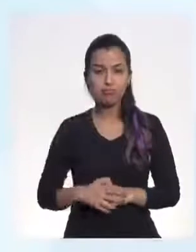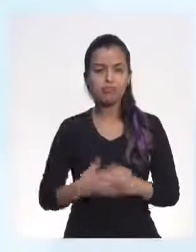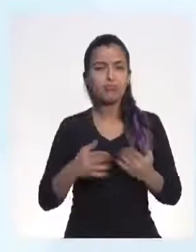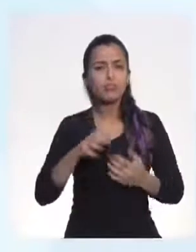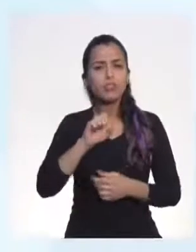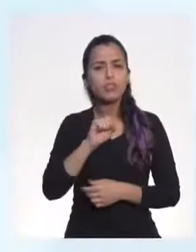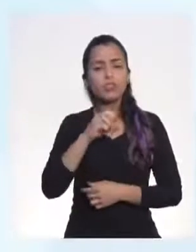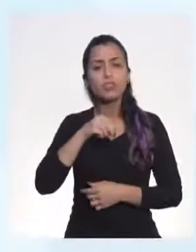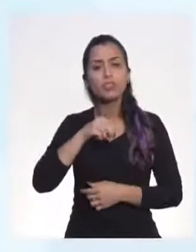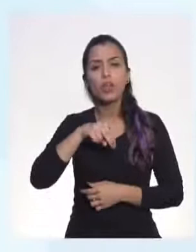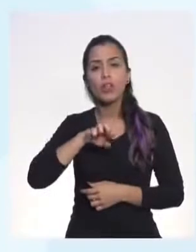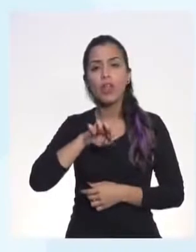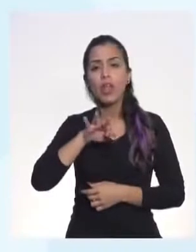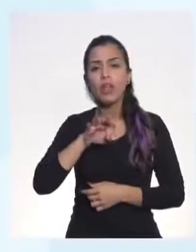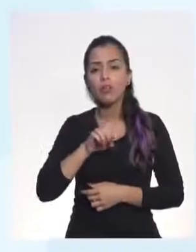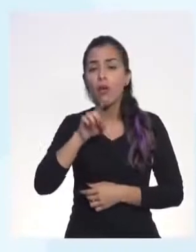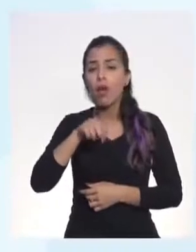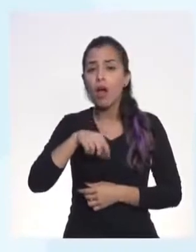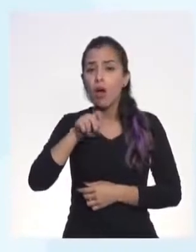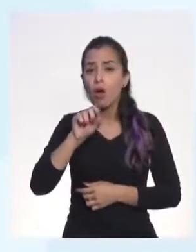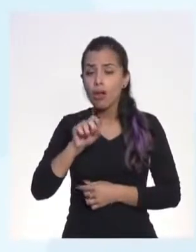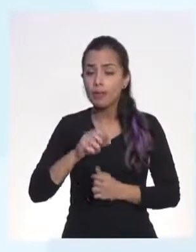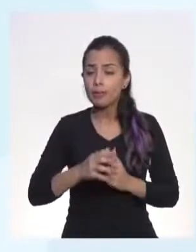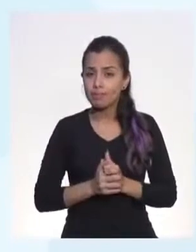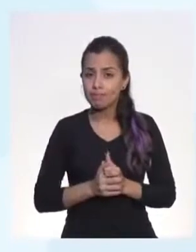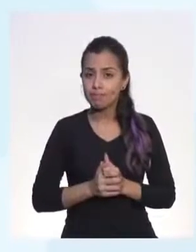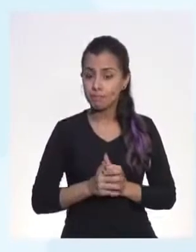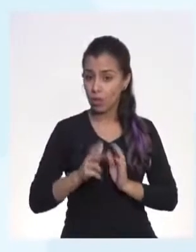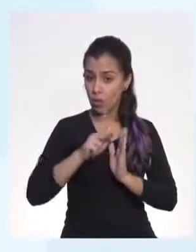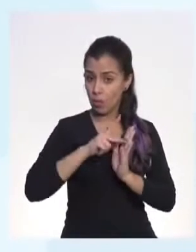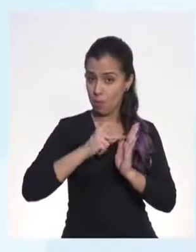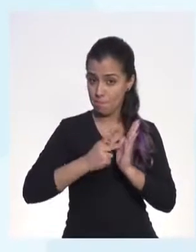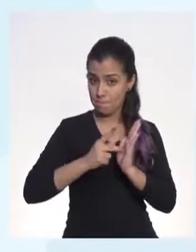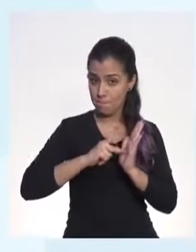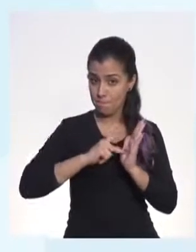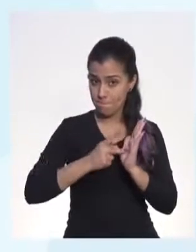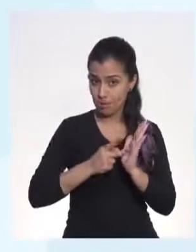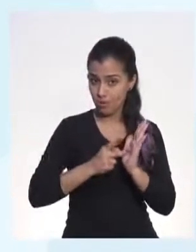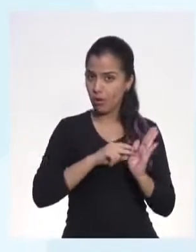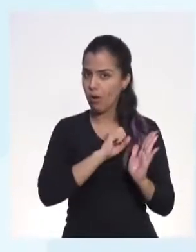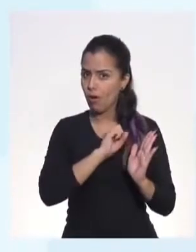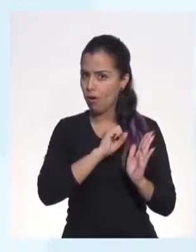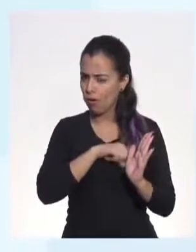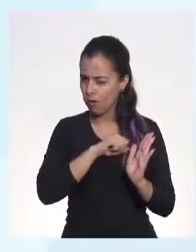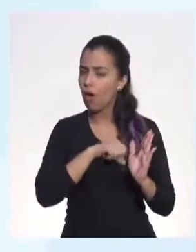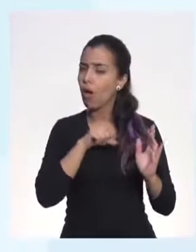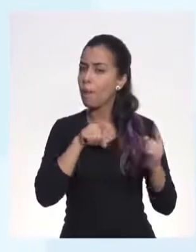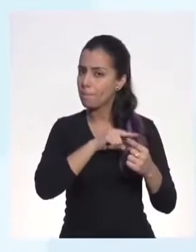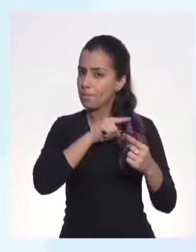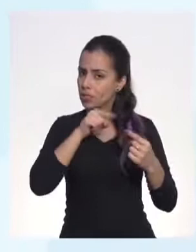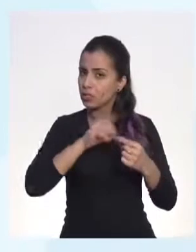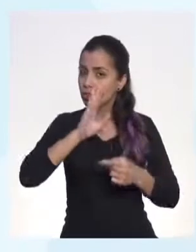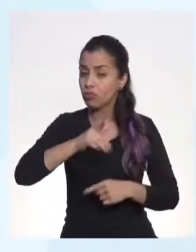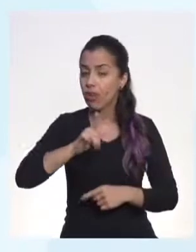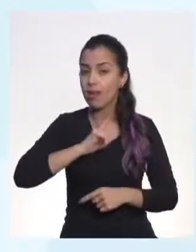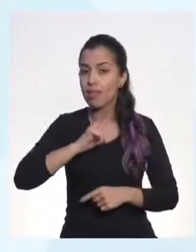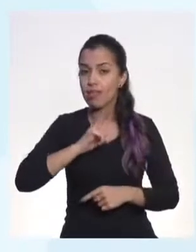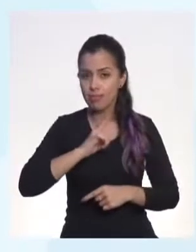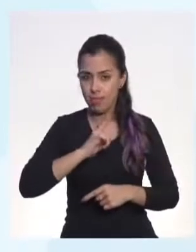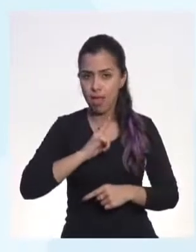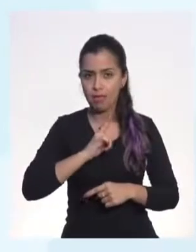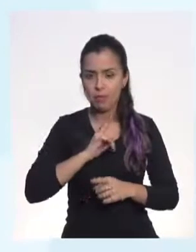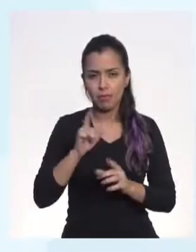que que é um soneto o soneto é quando o poeta propositalmente é proposital ele é um arquiteto